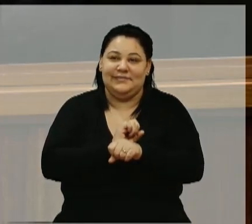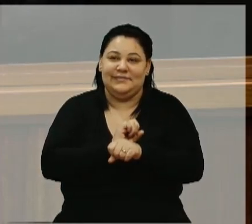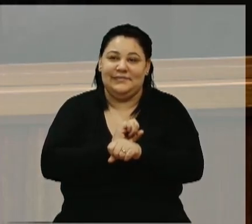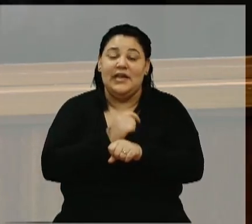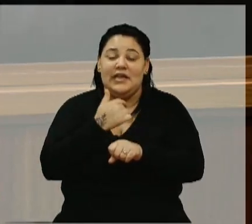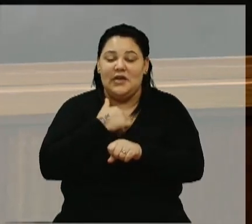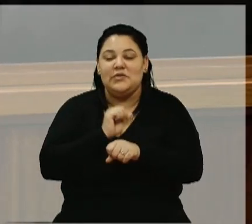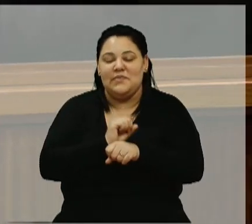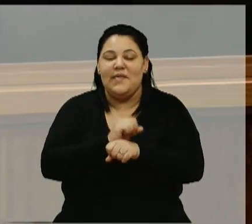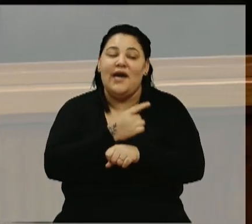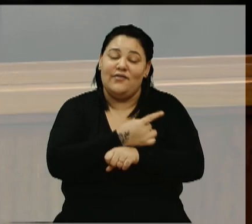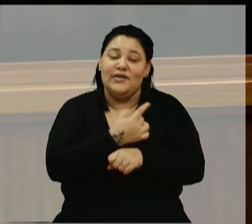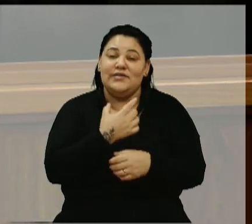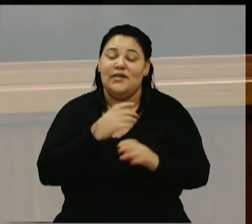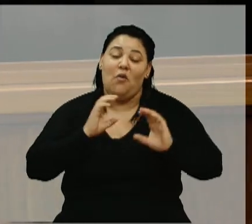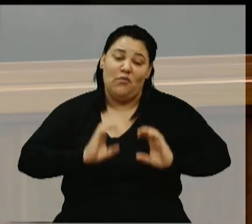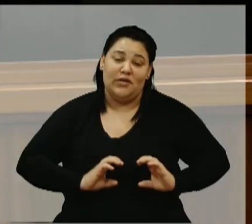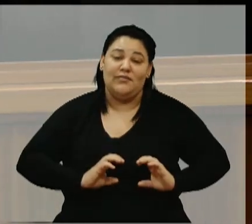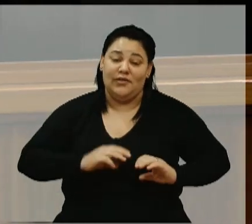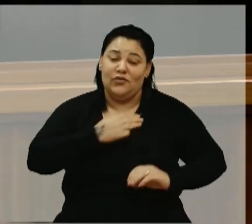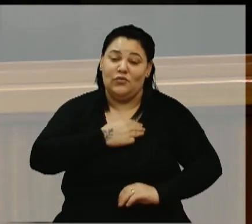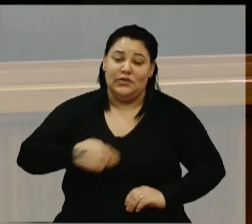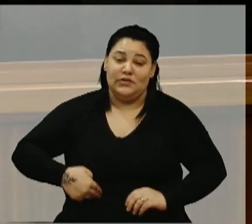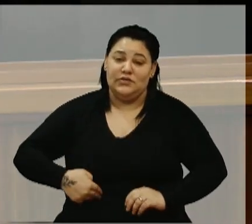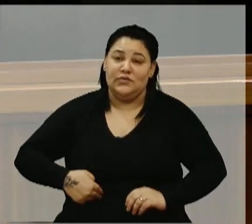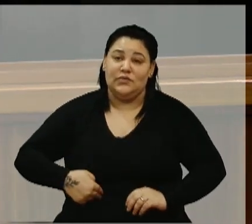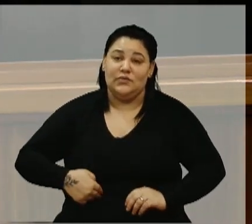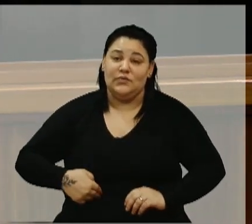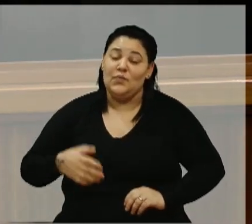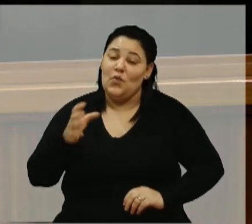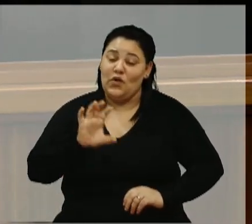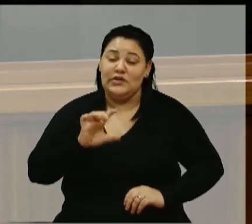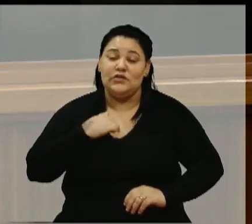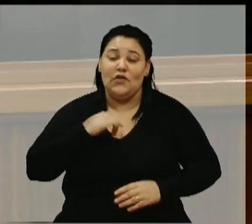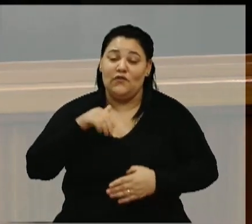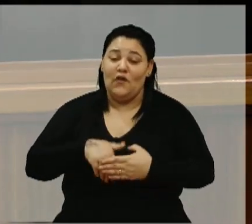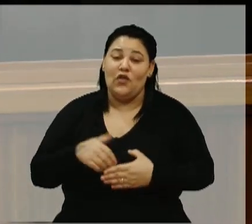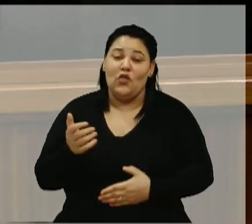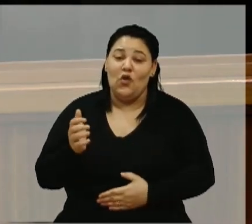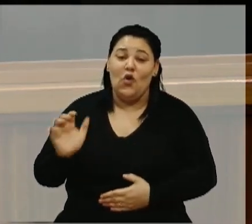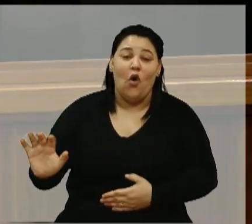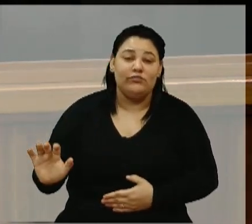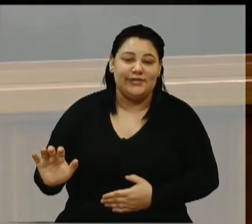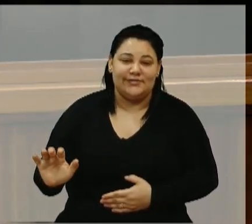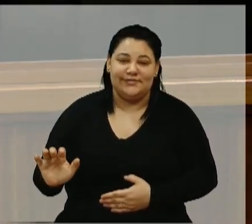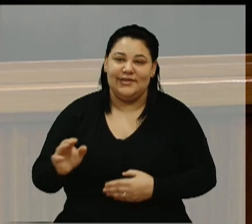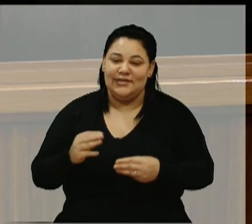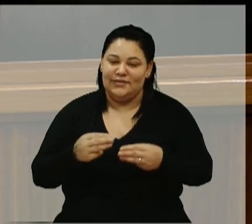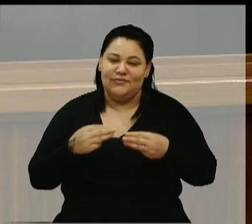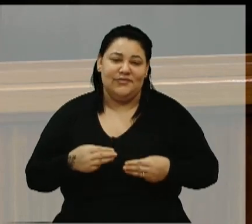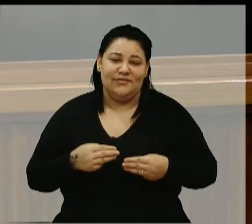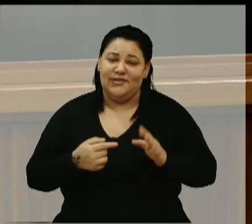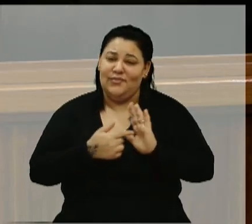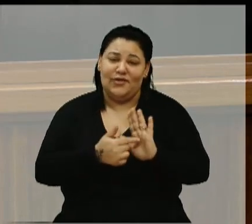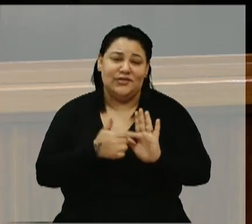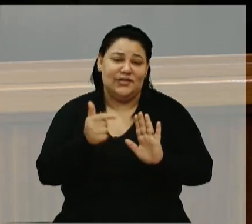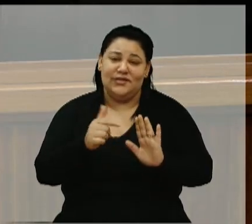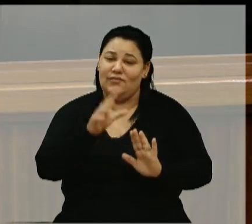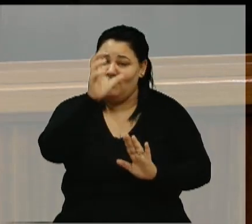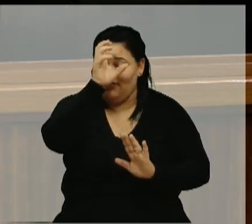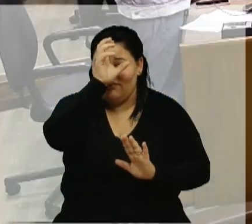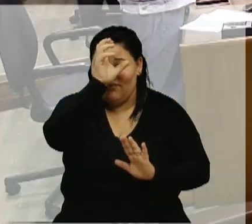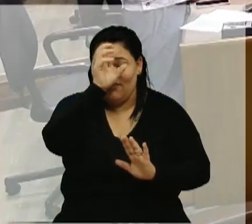STF. Portanto, votarei contrária a essa moção que mostra total desconhecimento sobre as